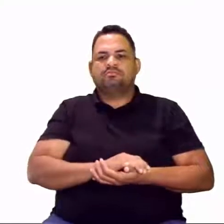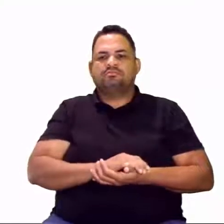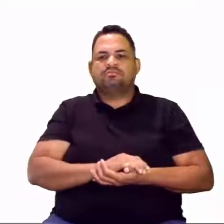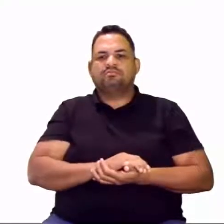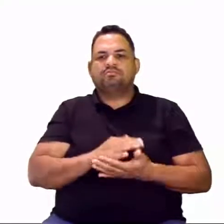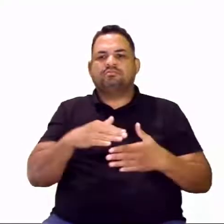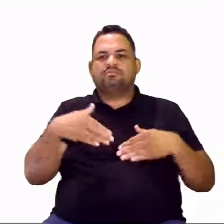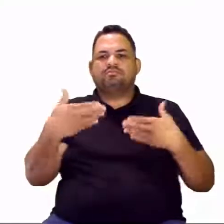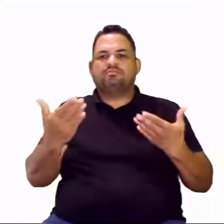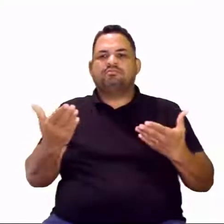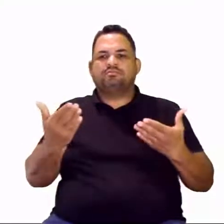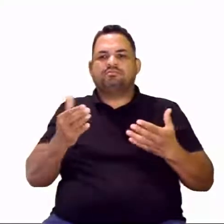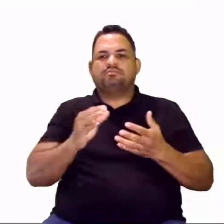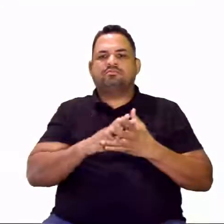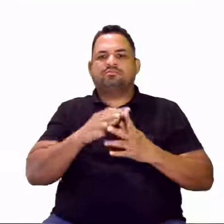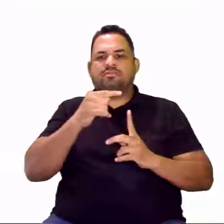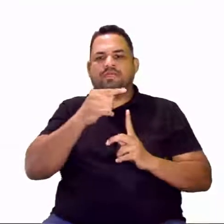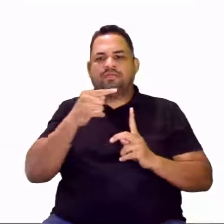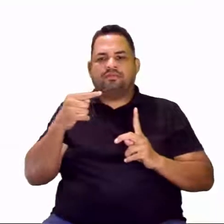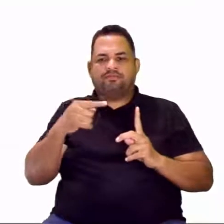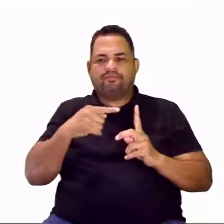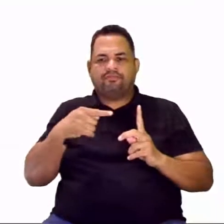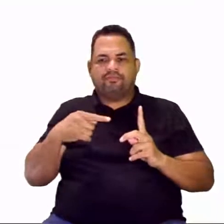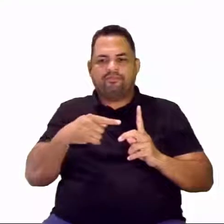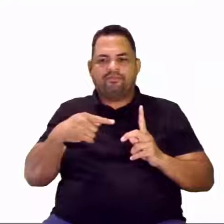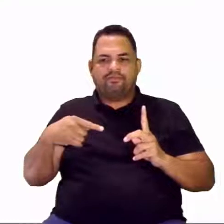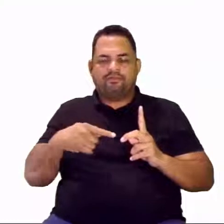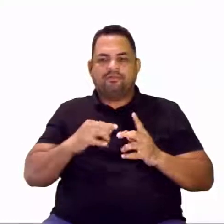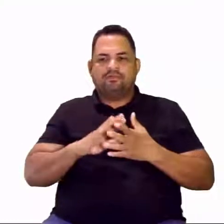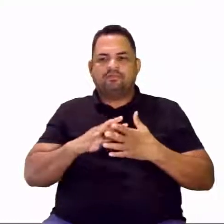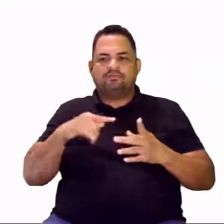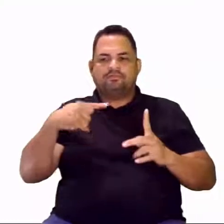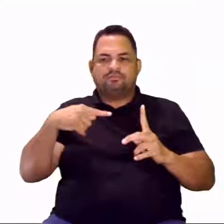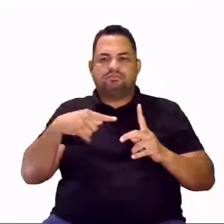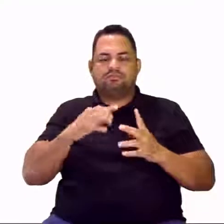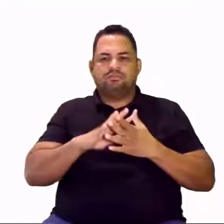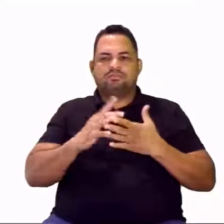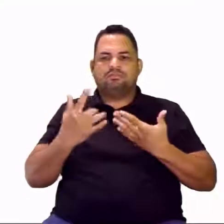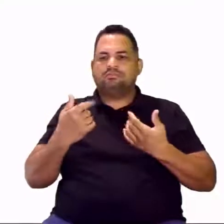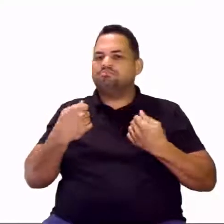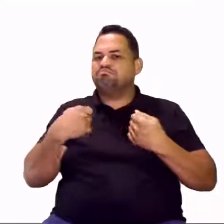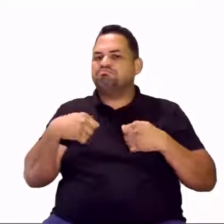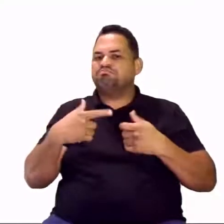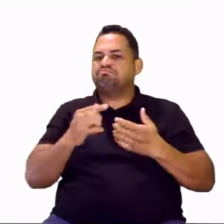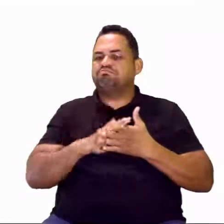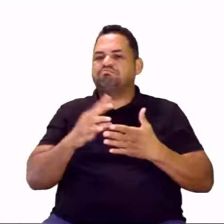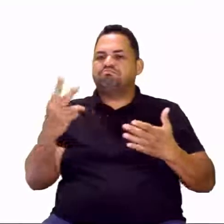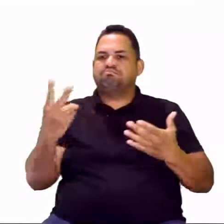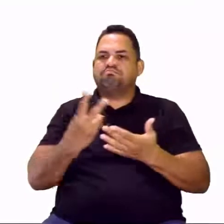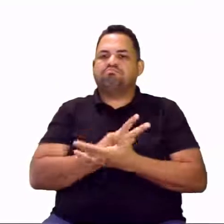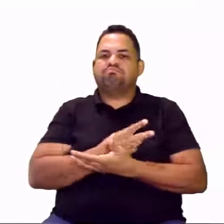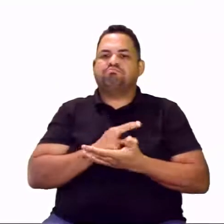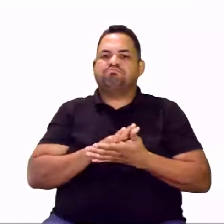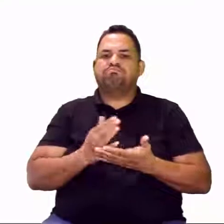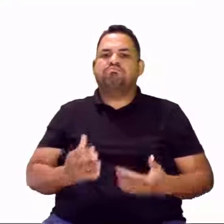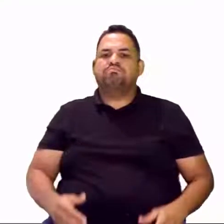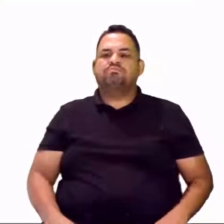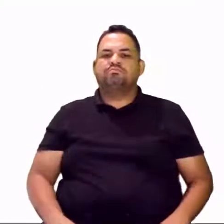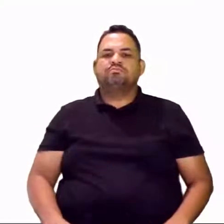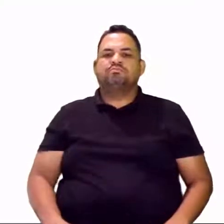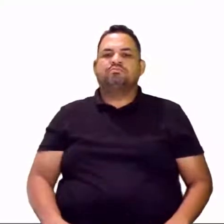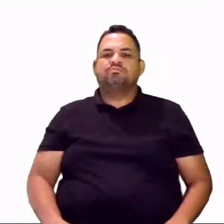e muitas vezes aquele furo não permite, dependendo da pressão externa, que aconteça aquele escoamento,